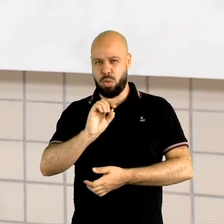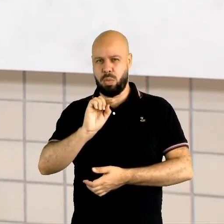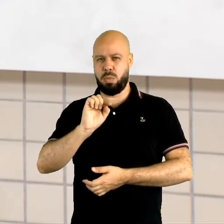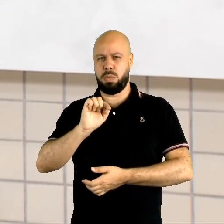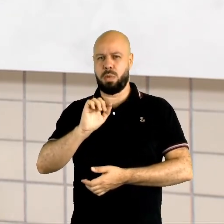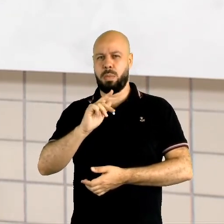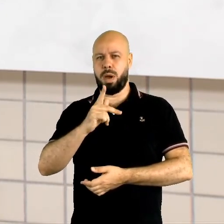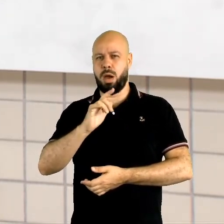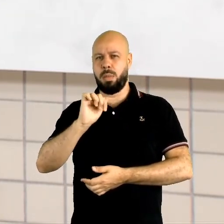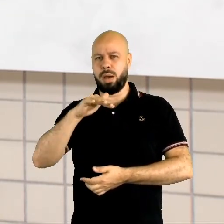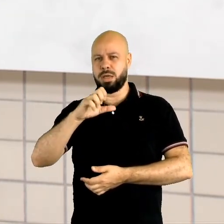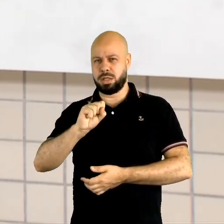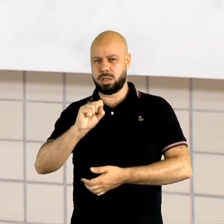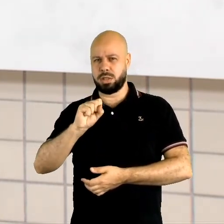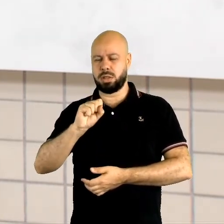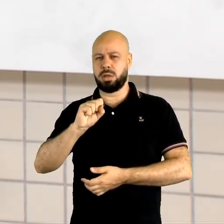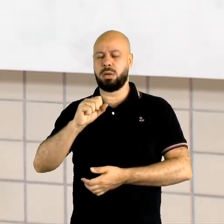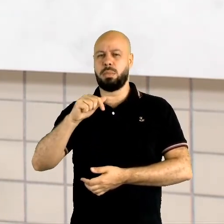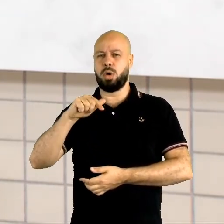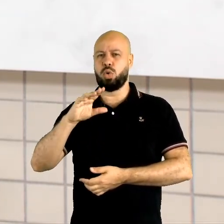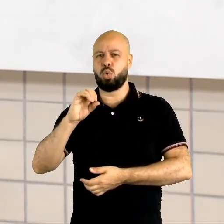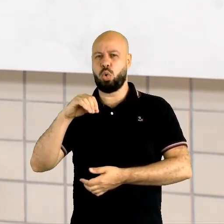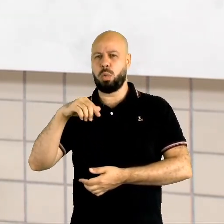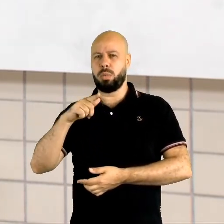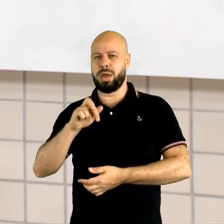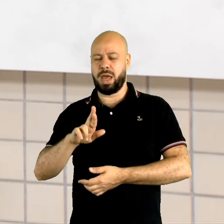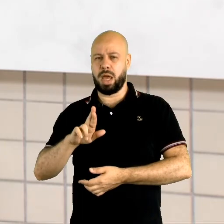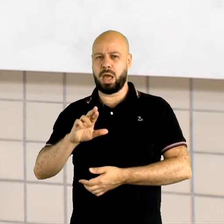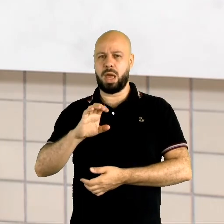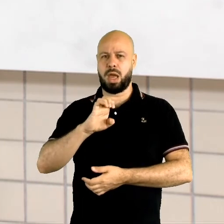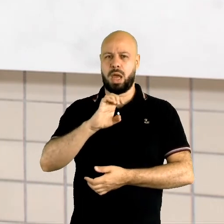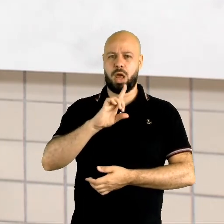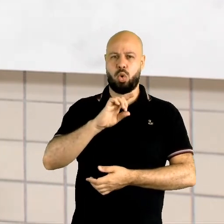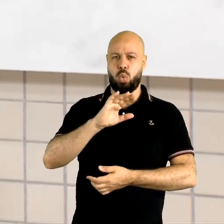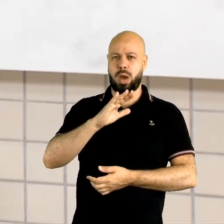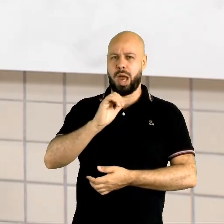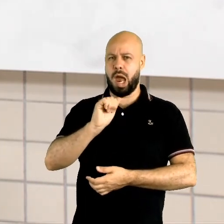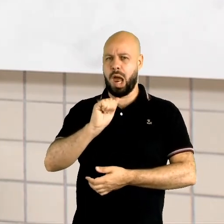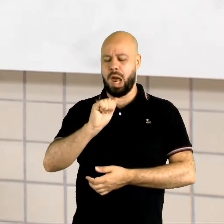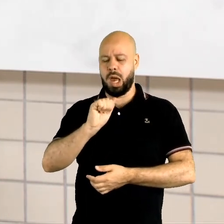educaçãopalmas.com.br, educação sem o tio e sem a cedilha,